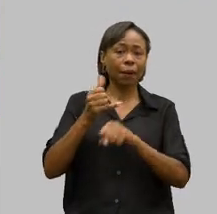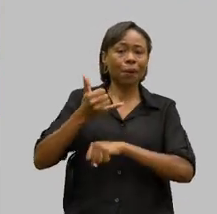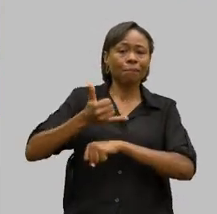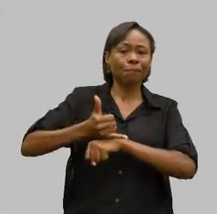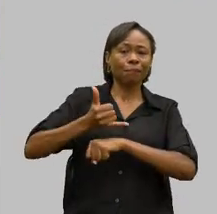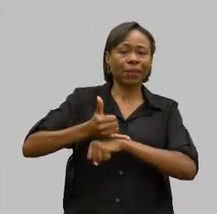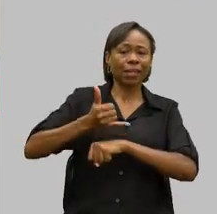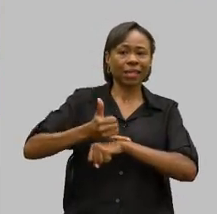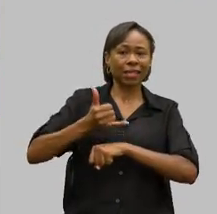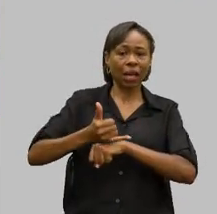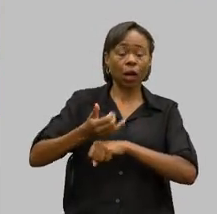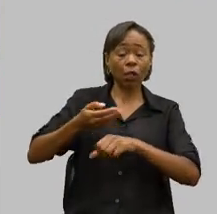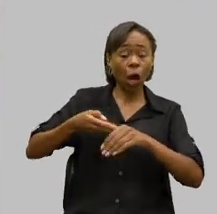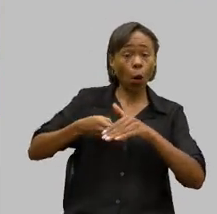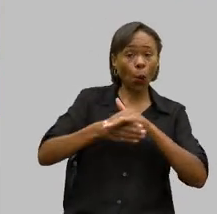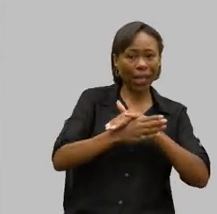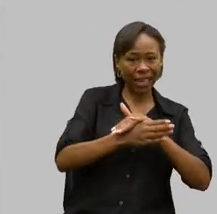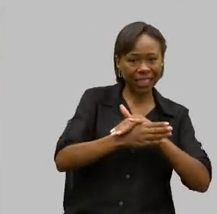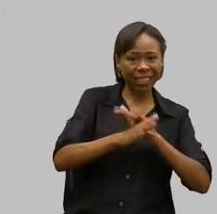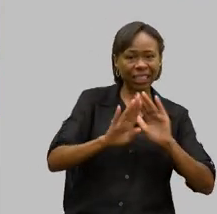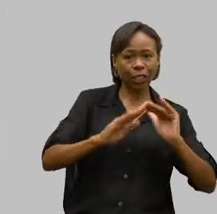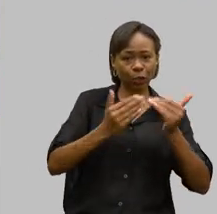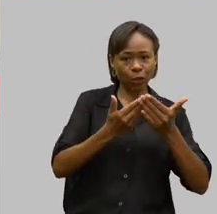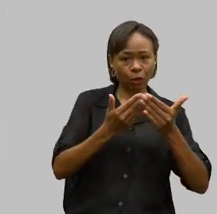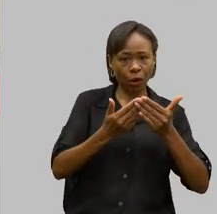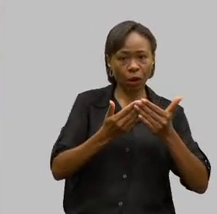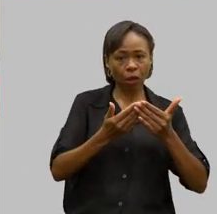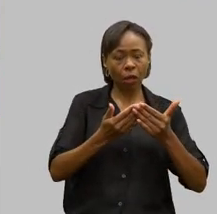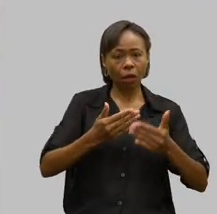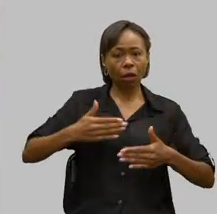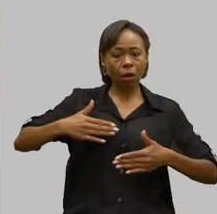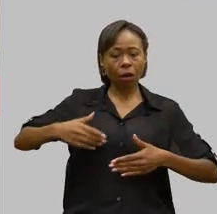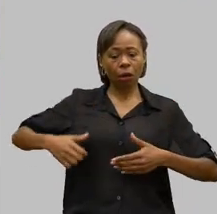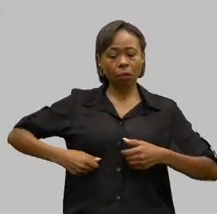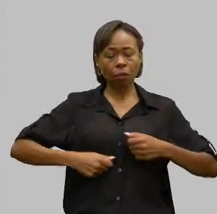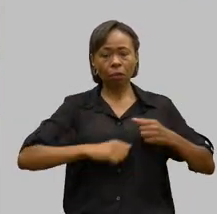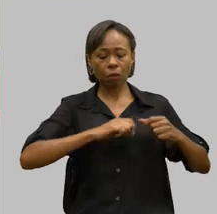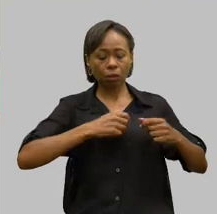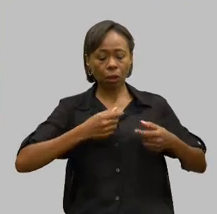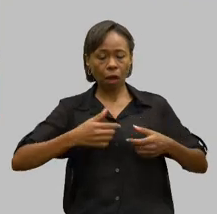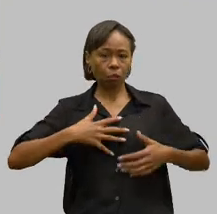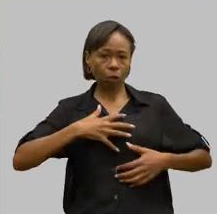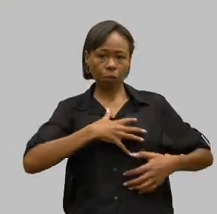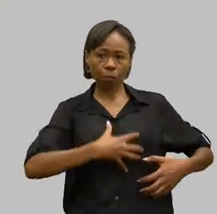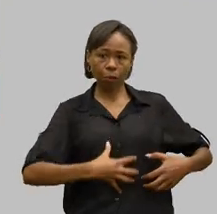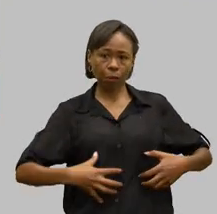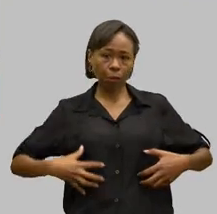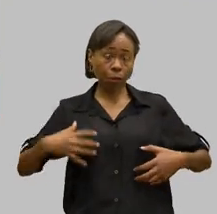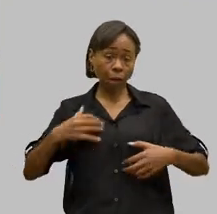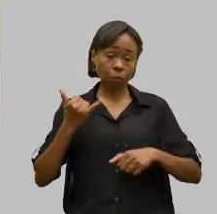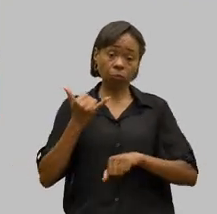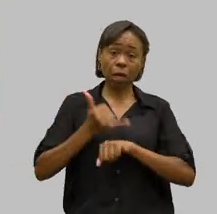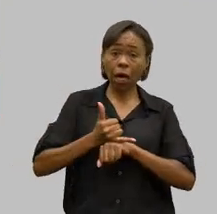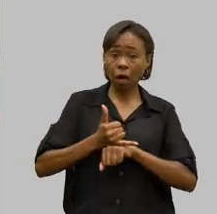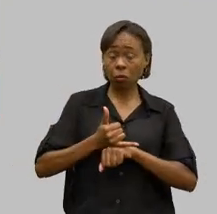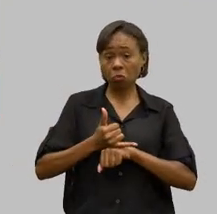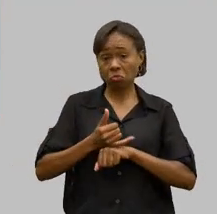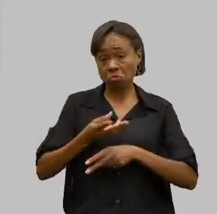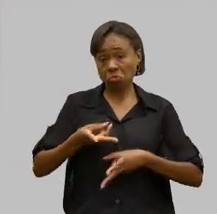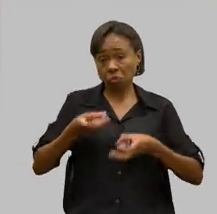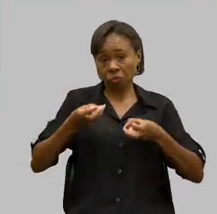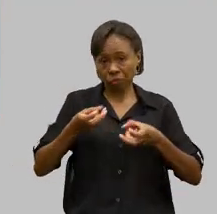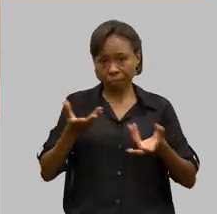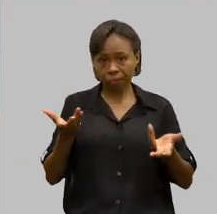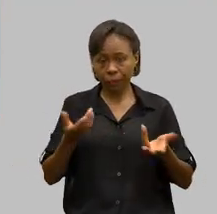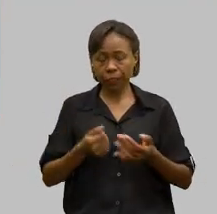a comunidade escolar. Então, seria importante que nós tivéssemos, acho que eu achei, e eu vou te passar aqui